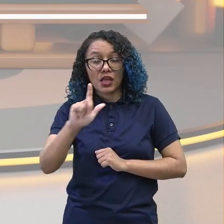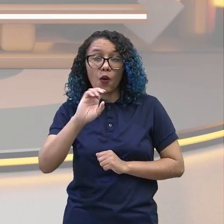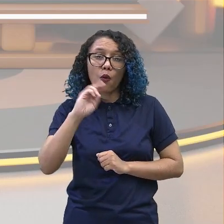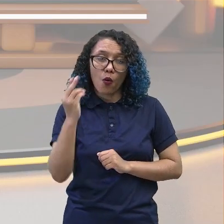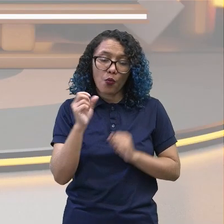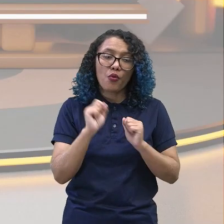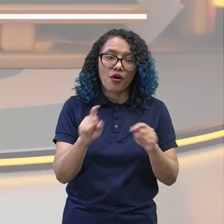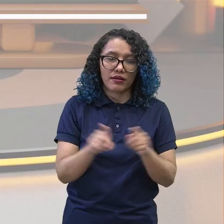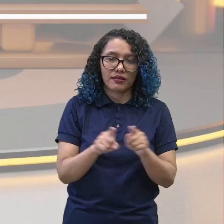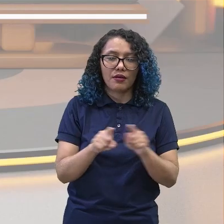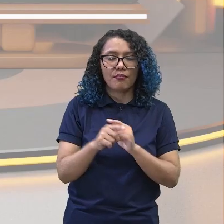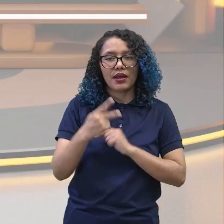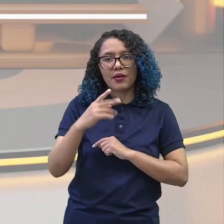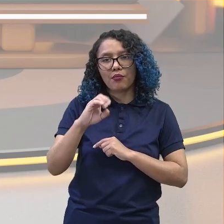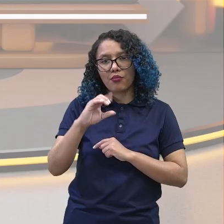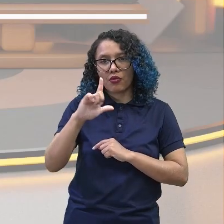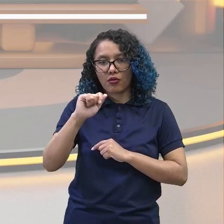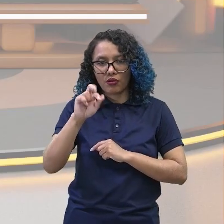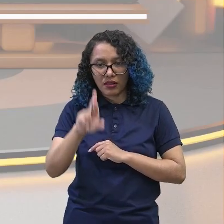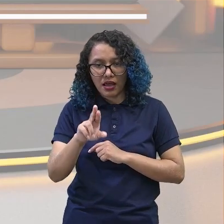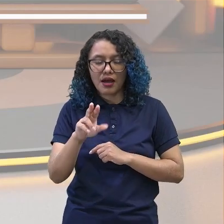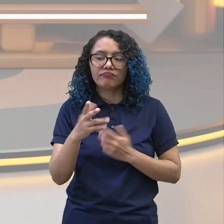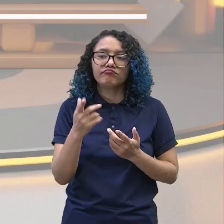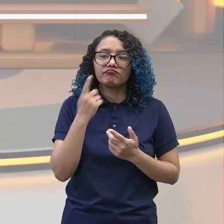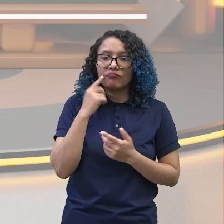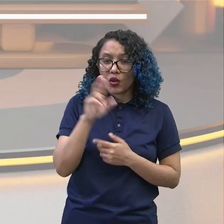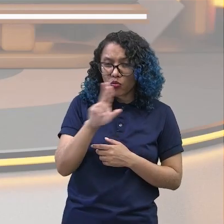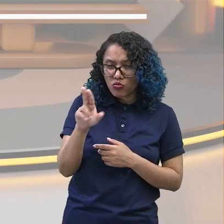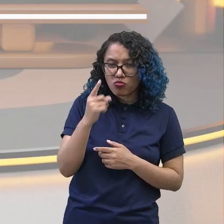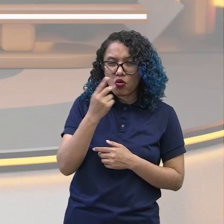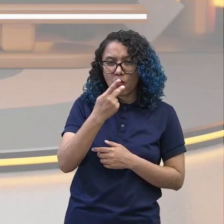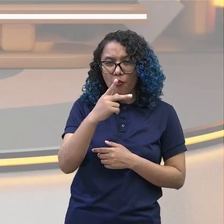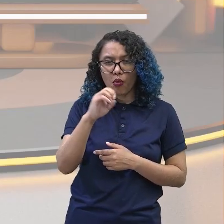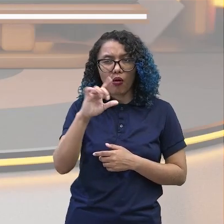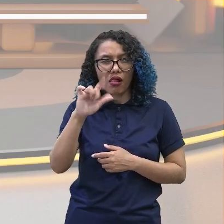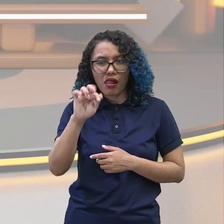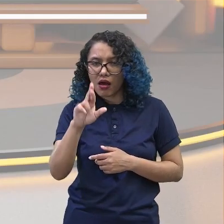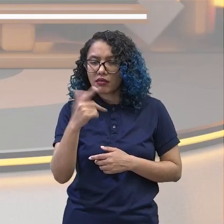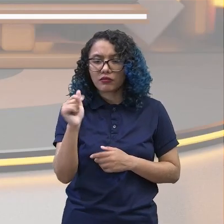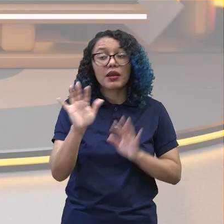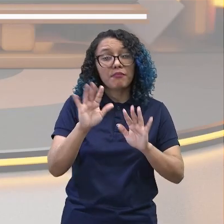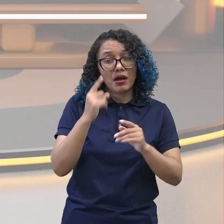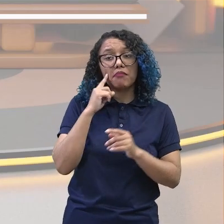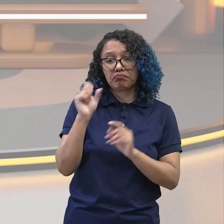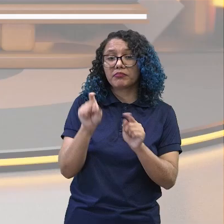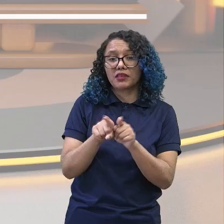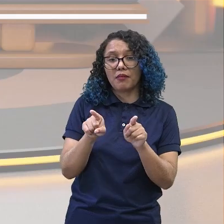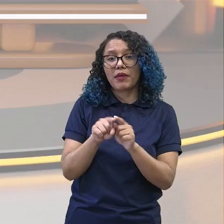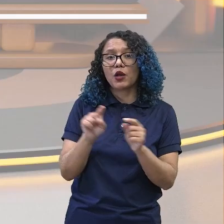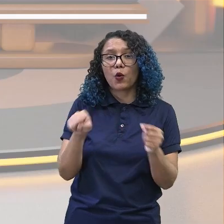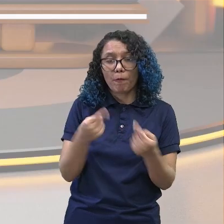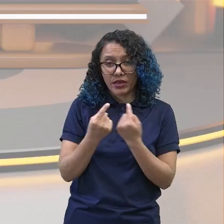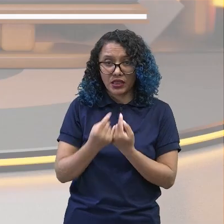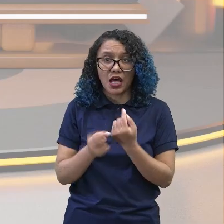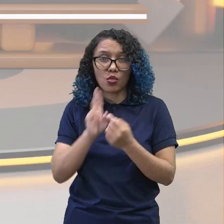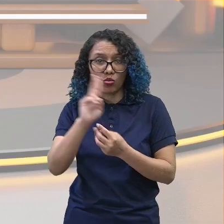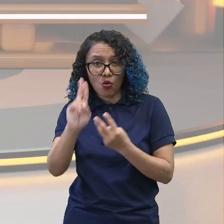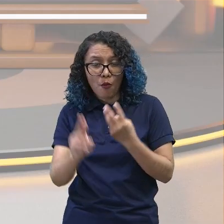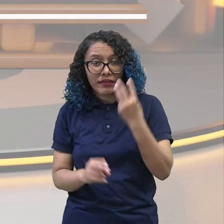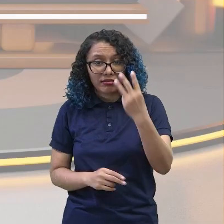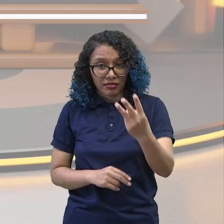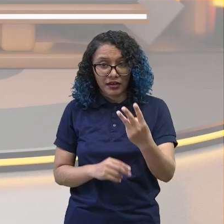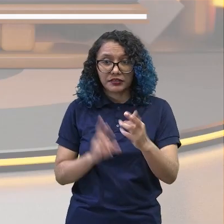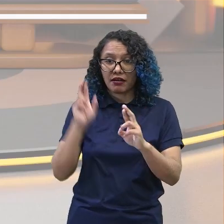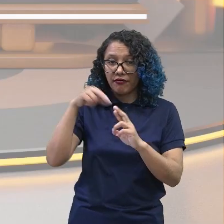também de polar, embora a polar não esteja aí, mas ela também pode ser chamada de projeção polar. Tudo bem? Bem, neste caso aqui da